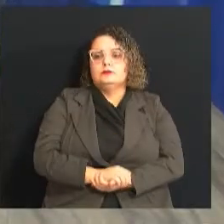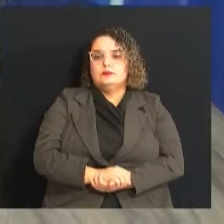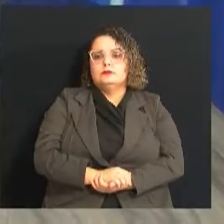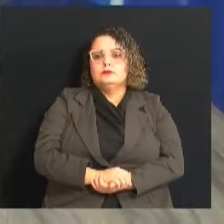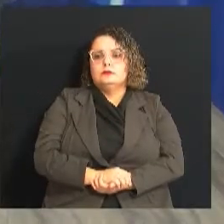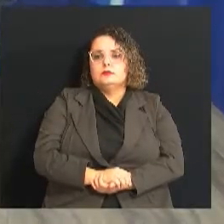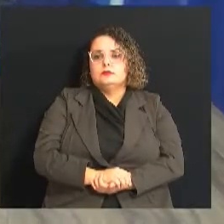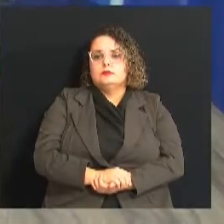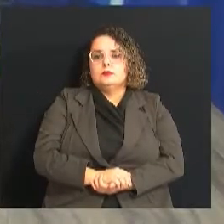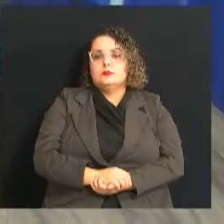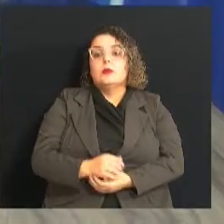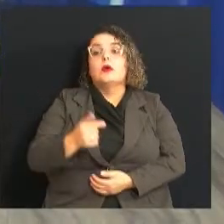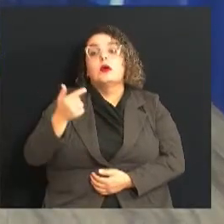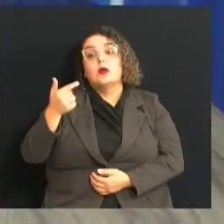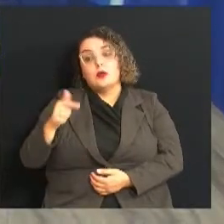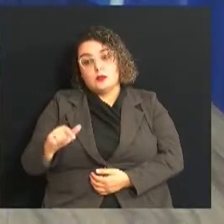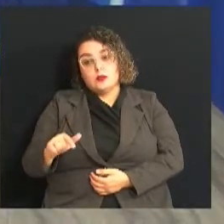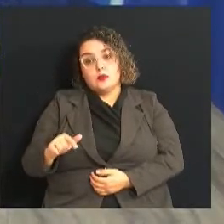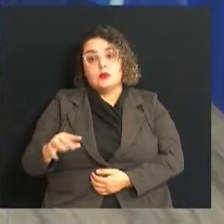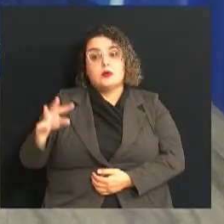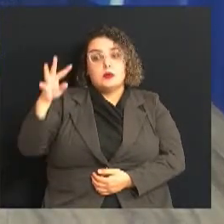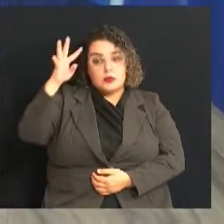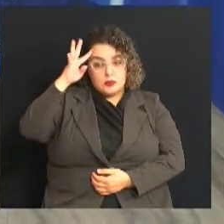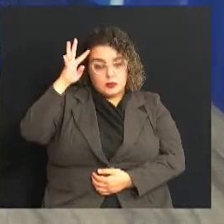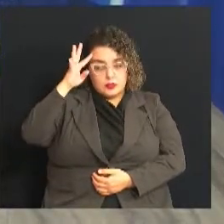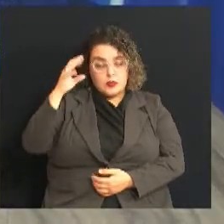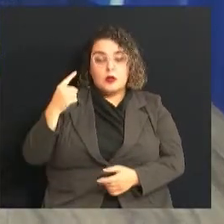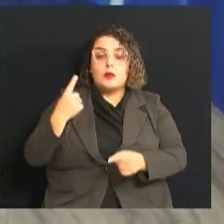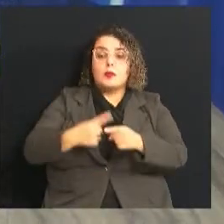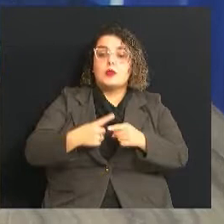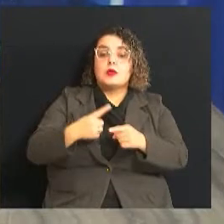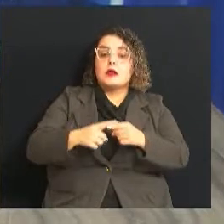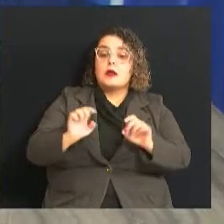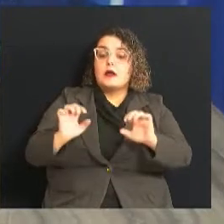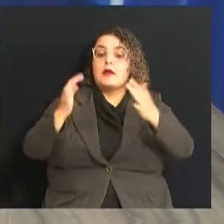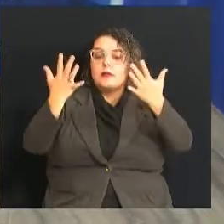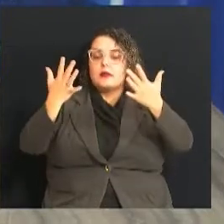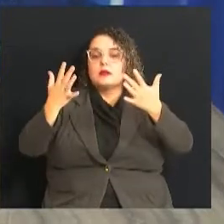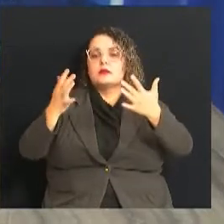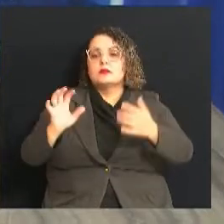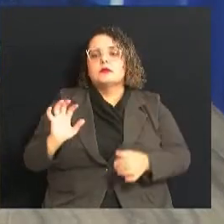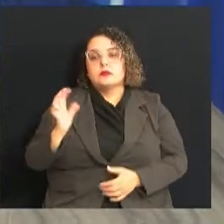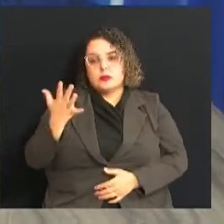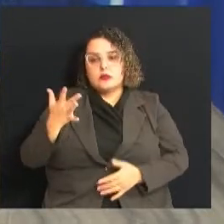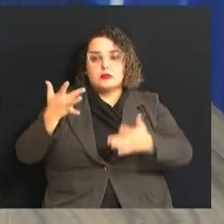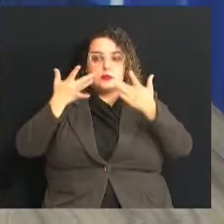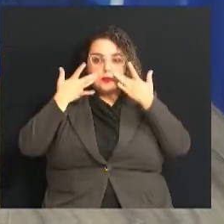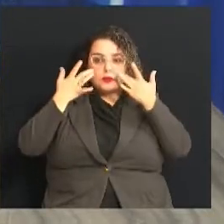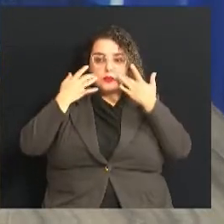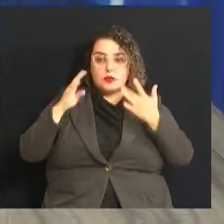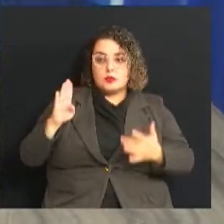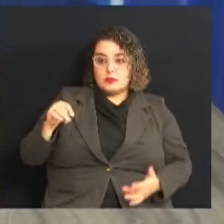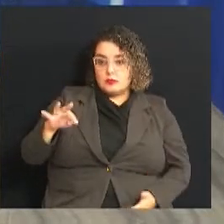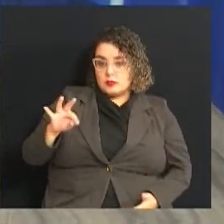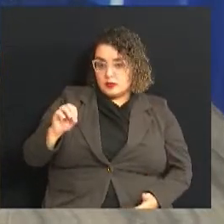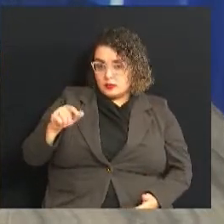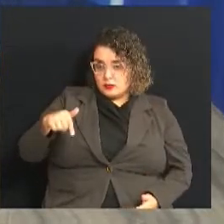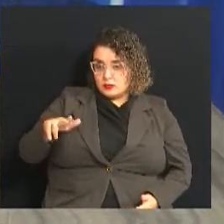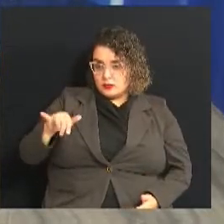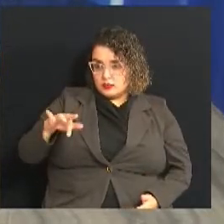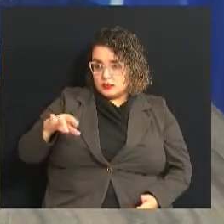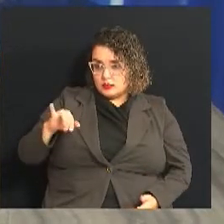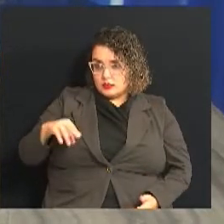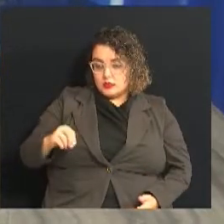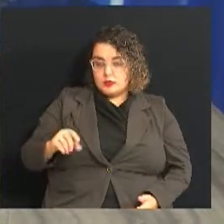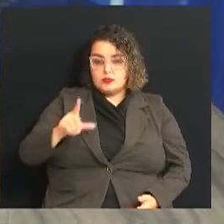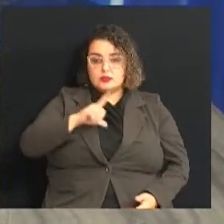E a gente segue na quarta-feira, porque mais eventos aconteceram no Teatro Bento Quirino. Ontem nós tivemos uma audiência pública.